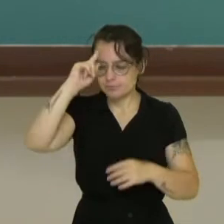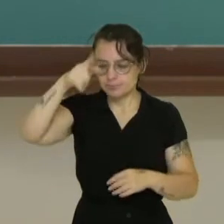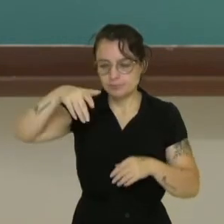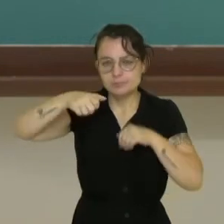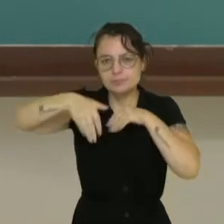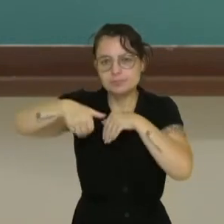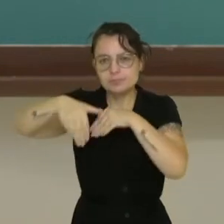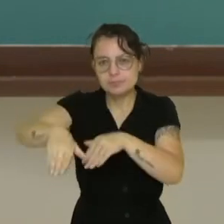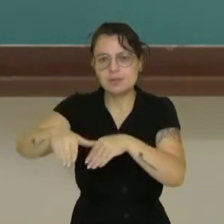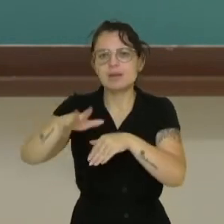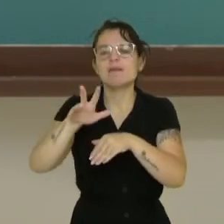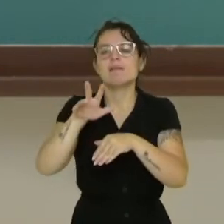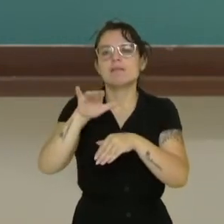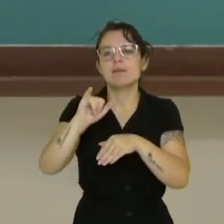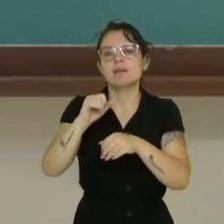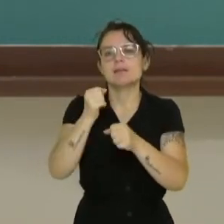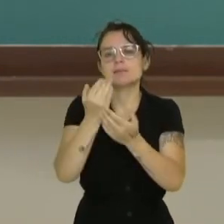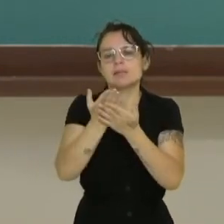guerra acabou.